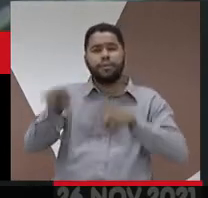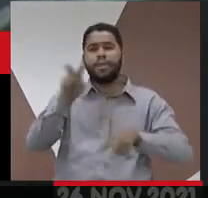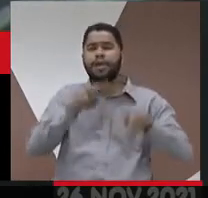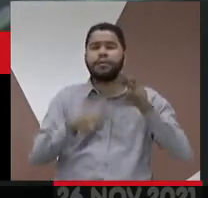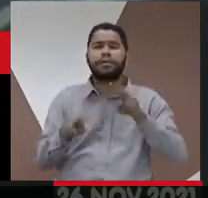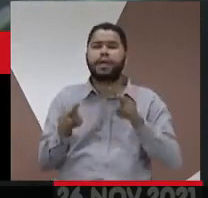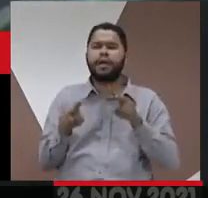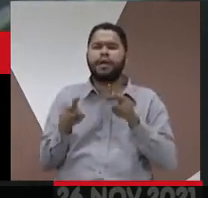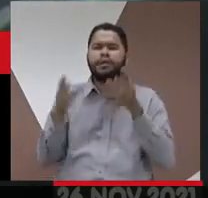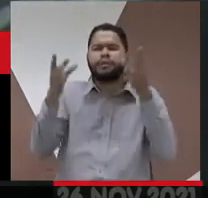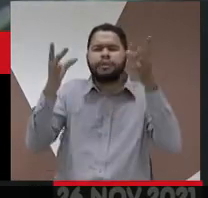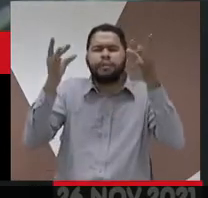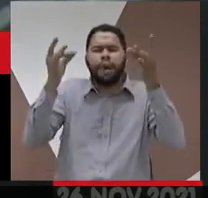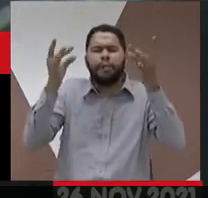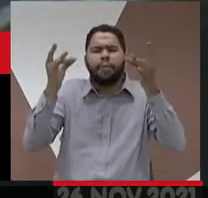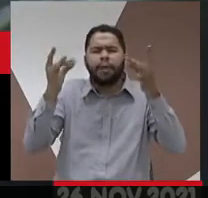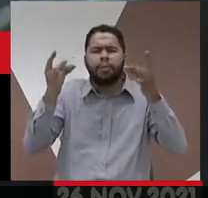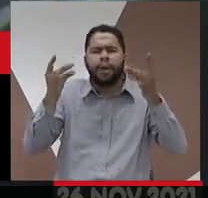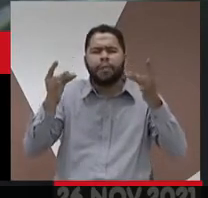bem detalhada.